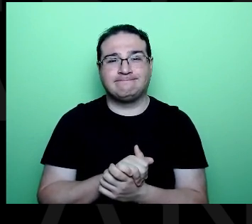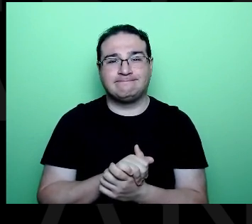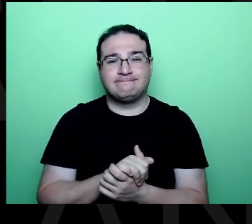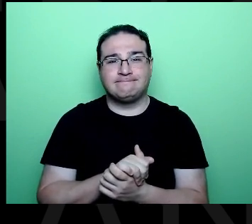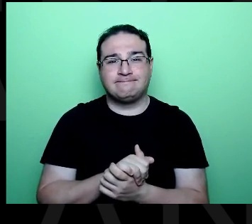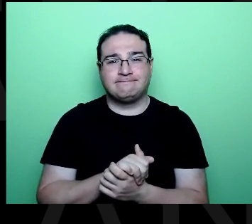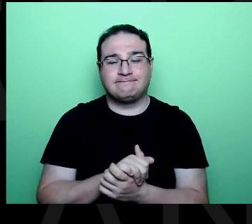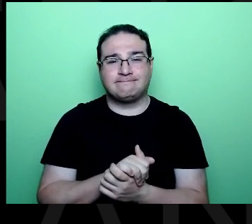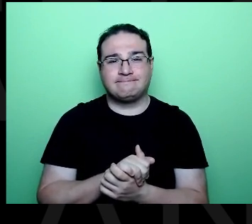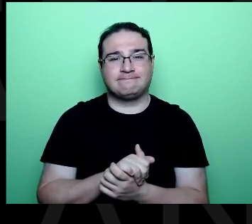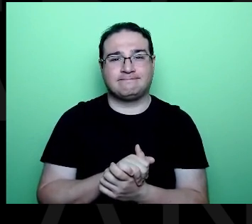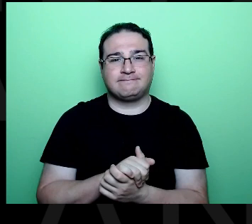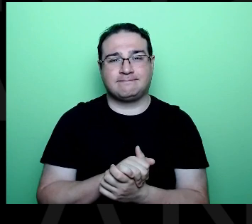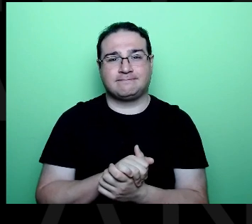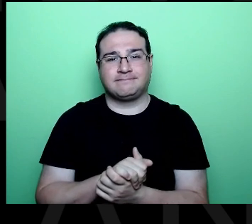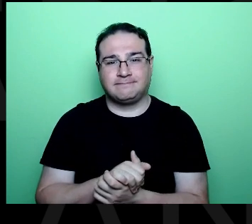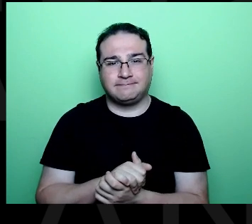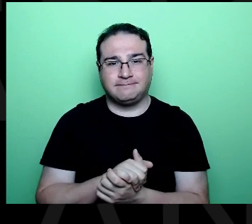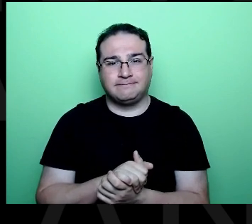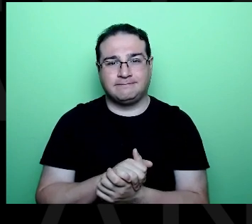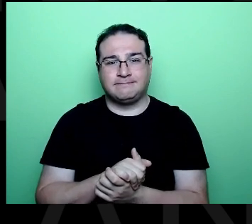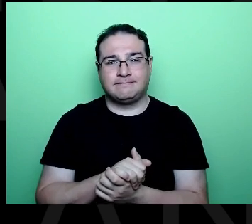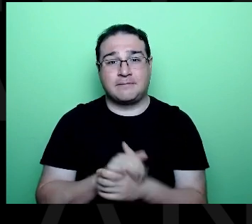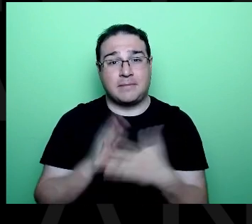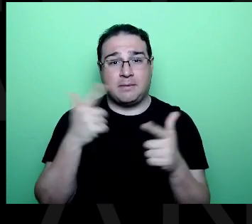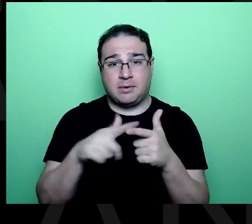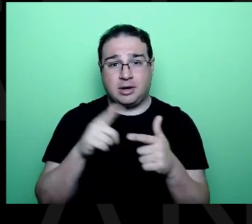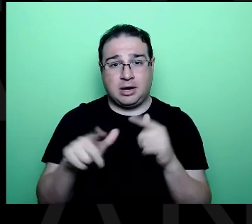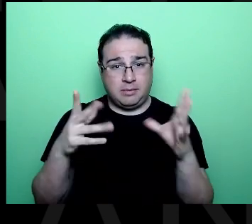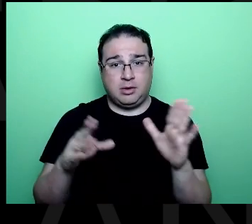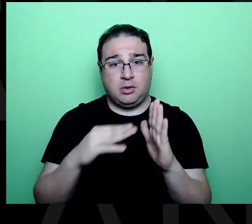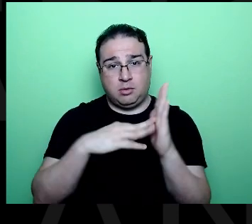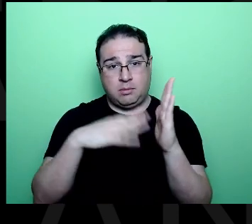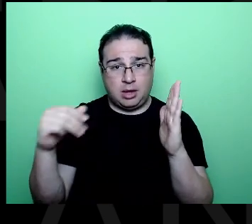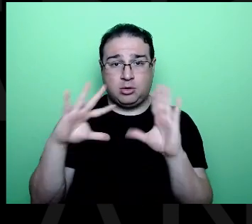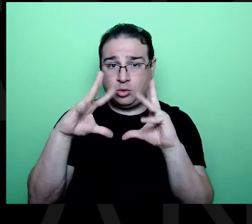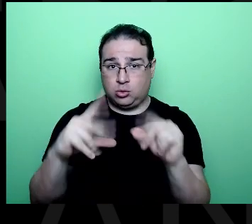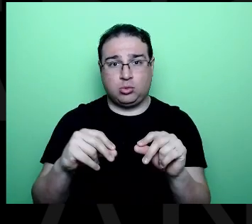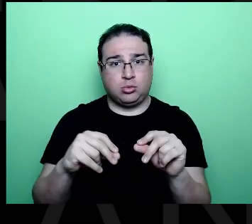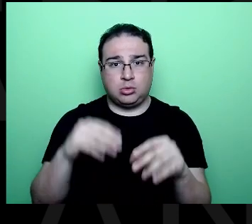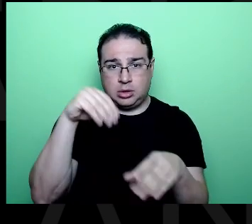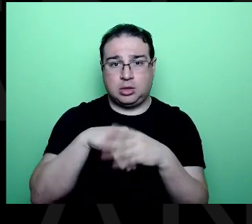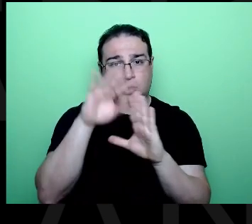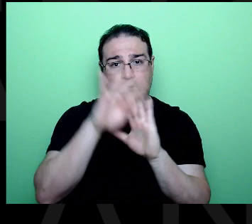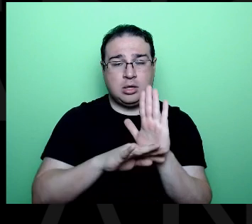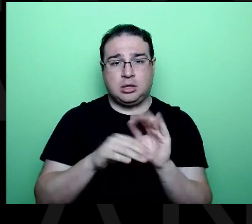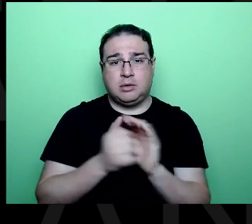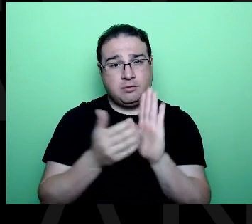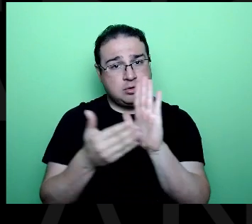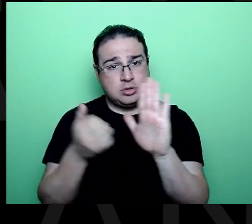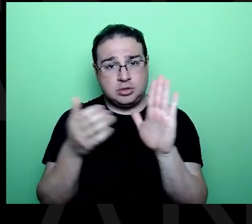o problema foi o seguinte, eu fiz um método do lote que era tudo no texto, tudo, e aí